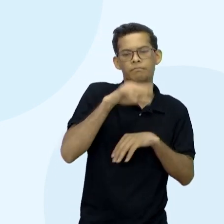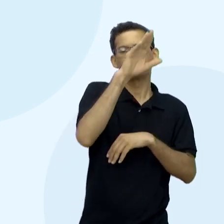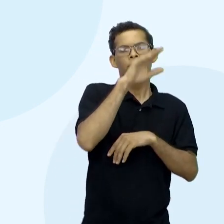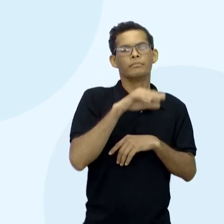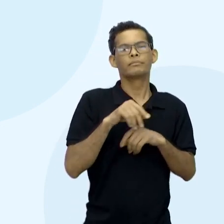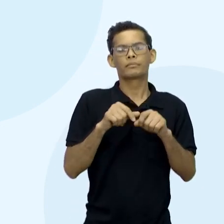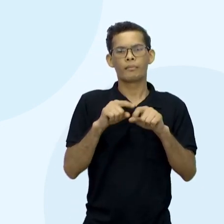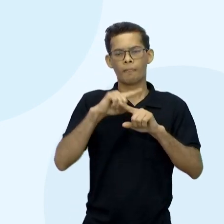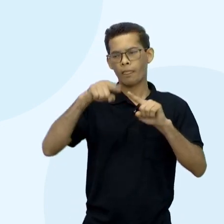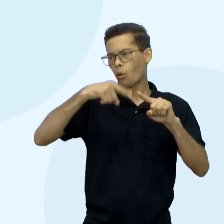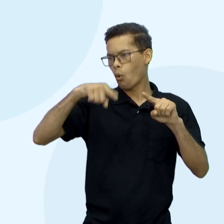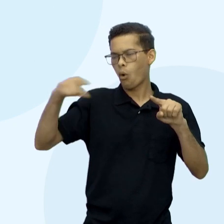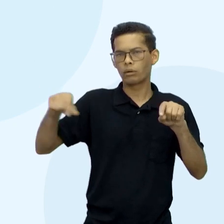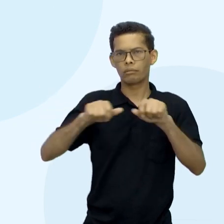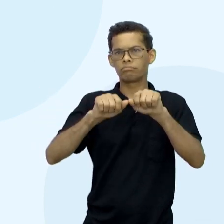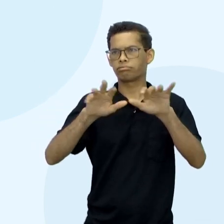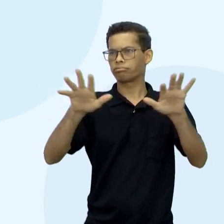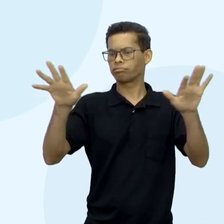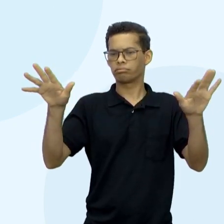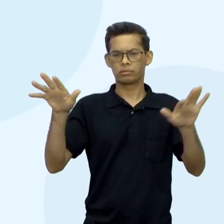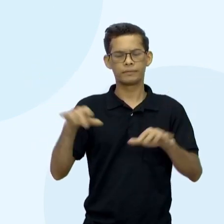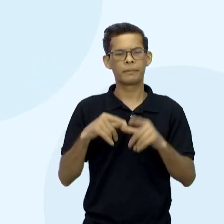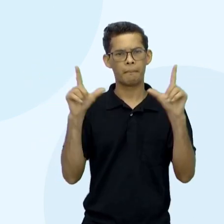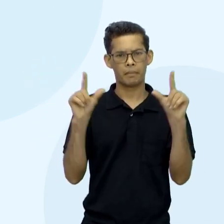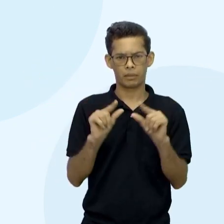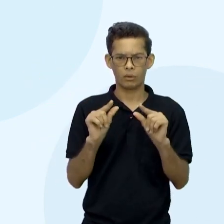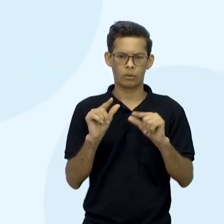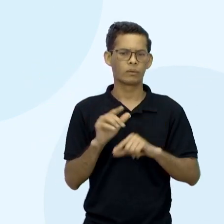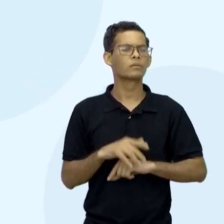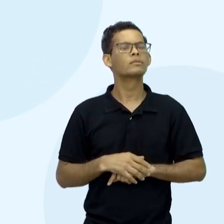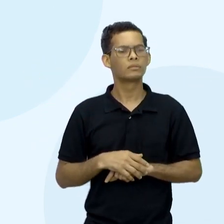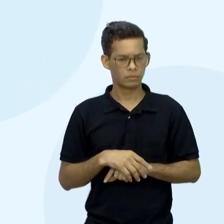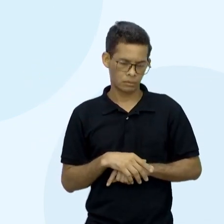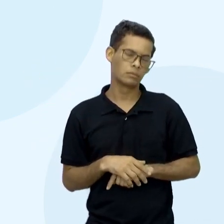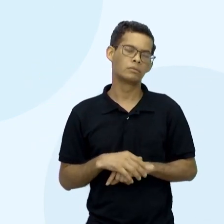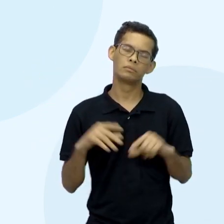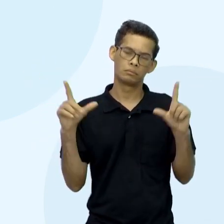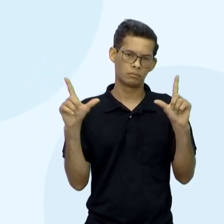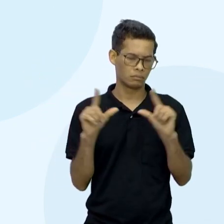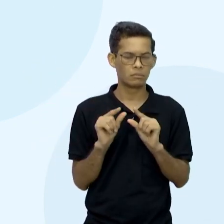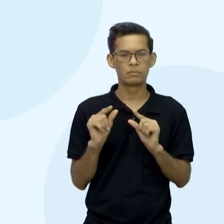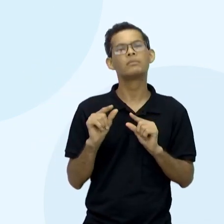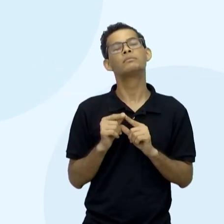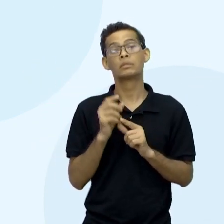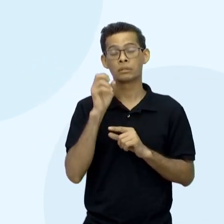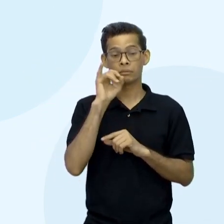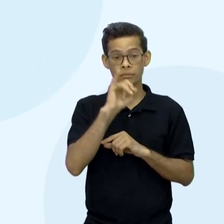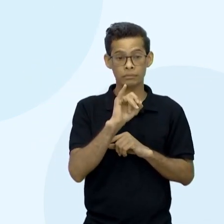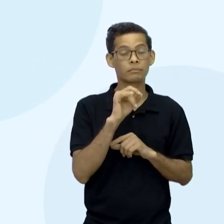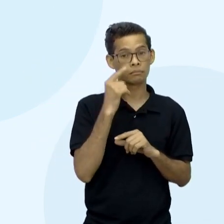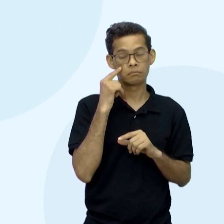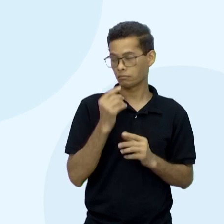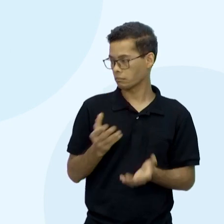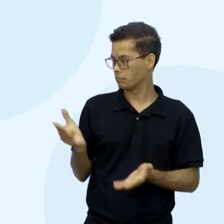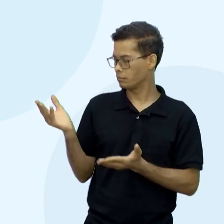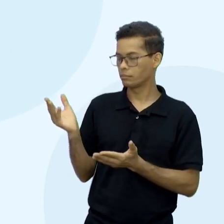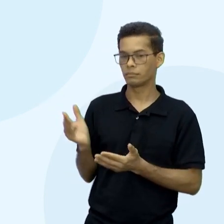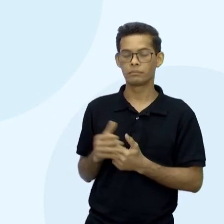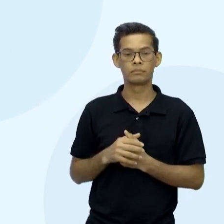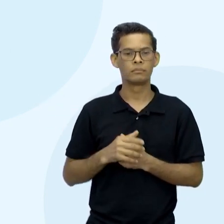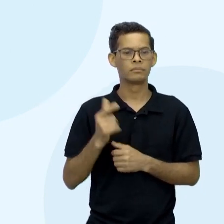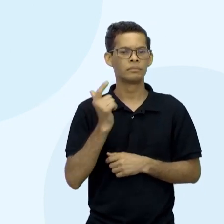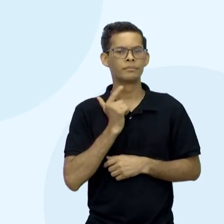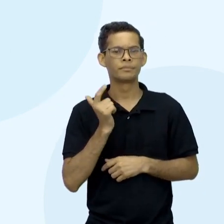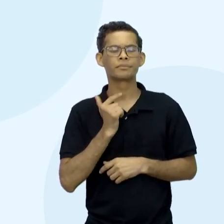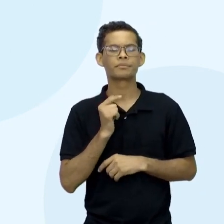acaba a propagação da onda no meio é menor, né? Então a profundidade dela vai ser menor se a frequência for muito grande. Ó, a relação do